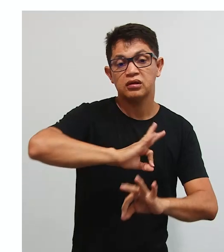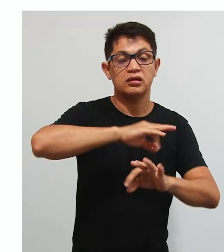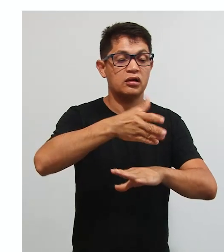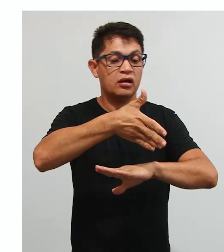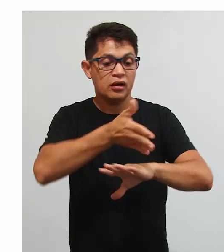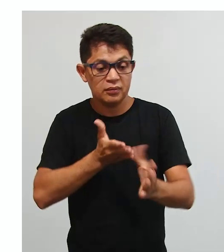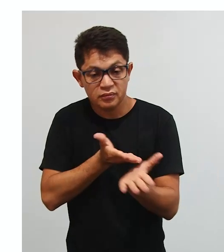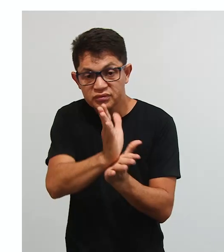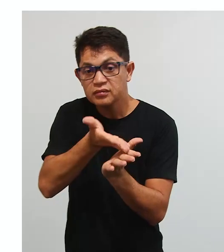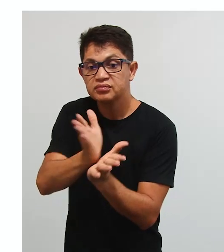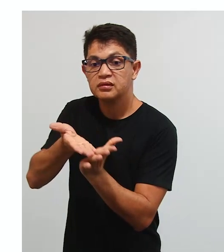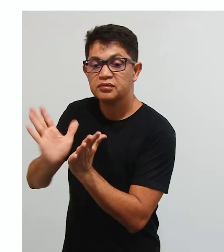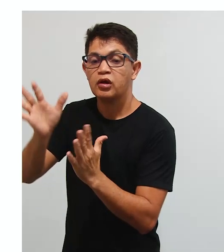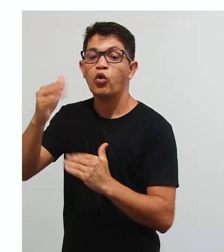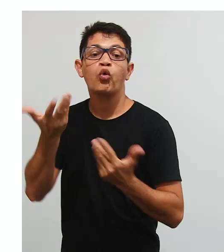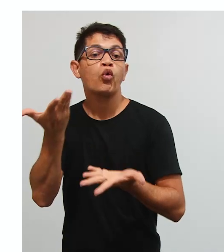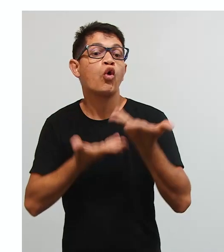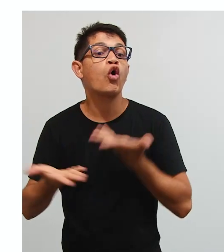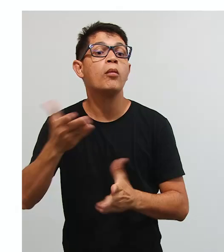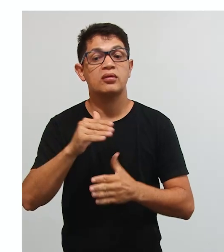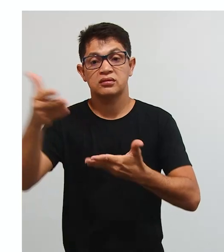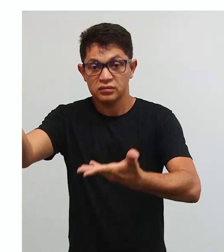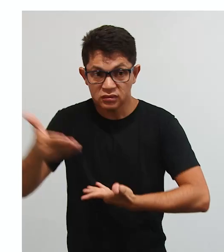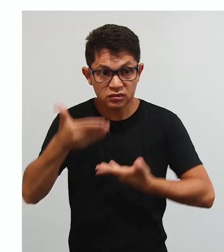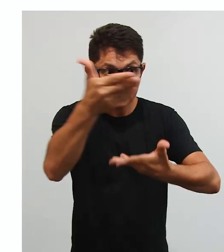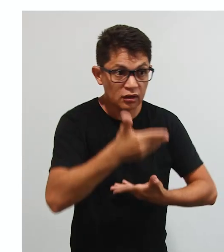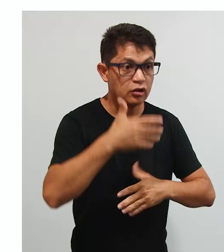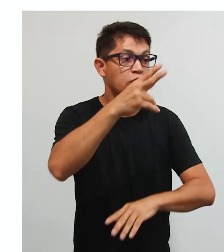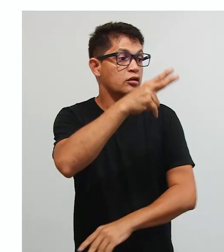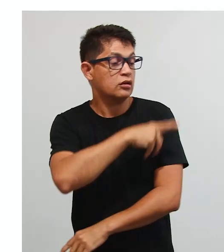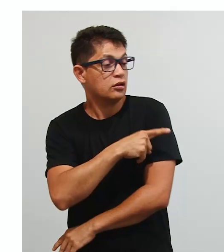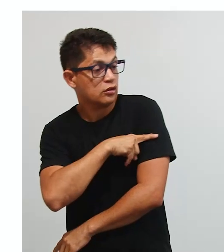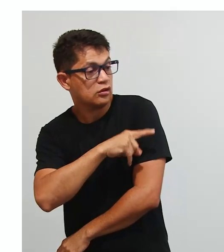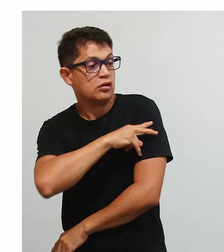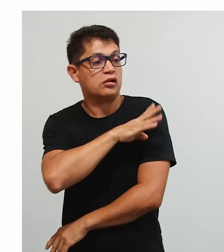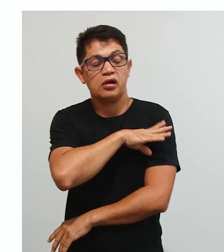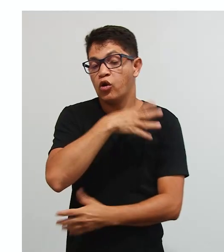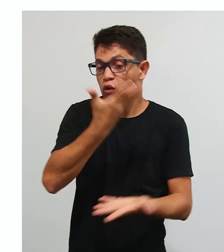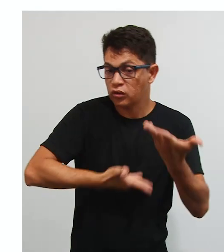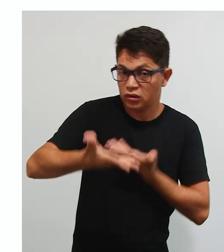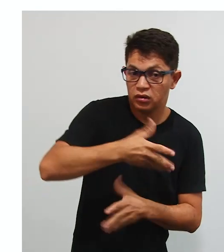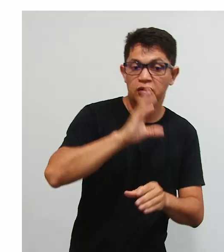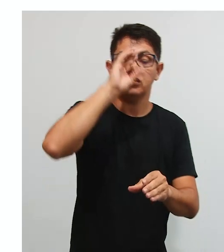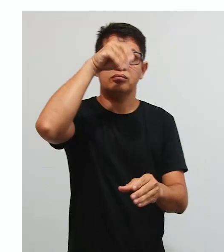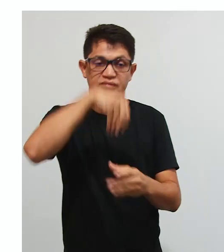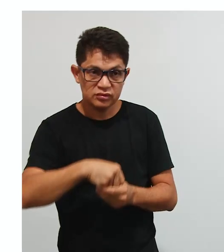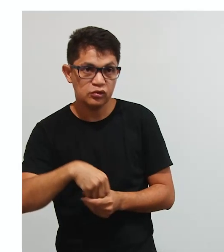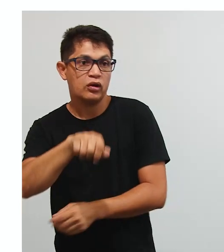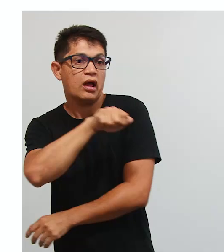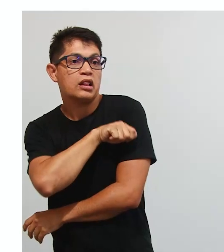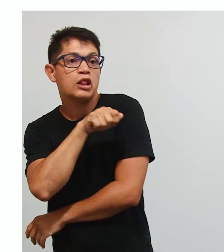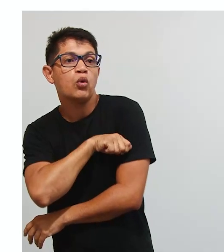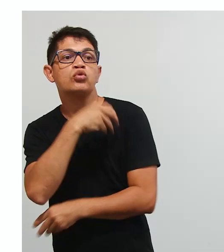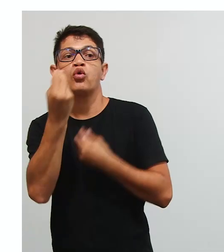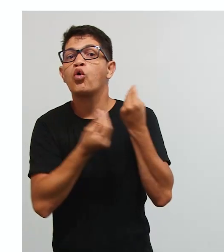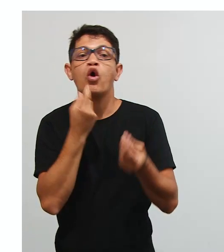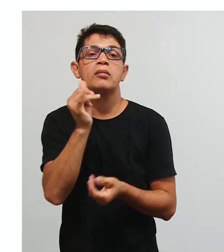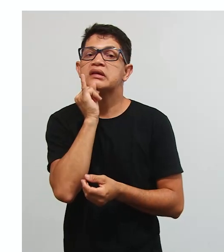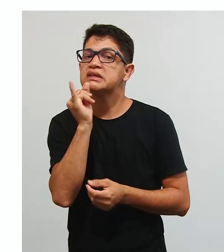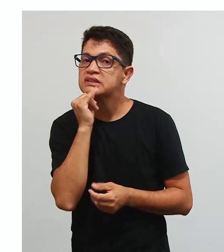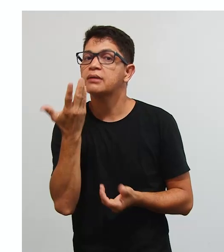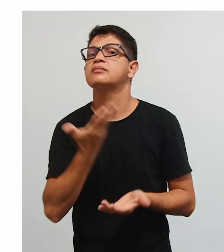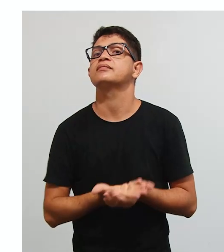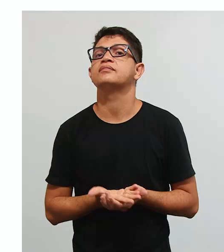ser dividida, como ela vai ser atendida, como ela vai chegar para esse aluno. Então, na educação infantil, por